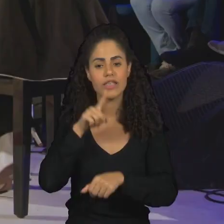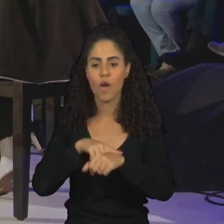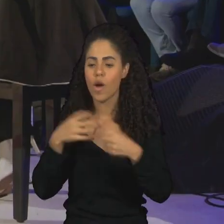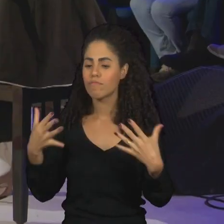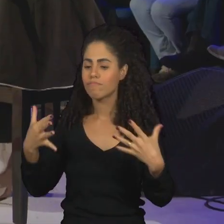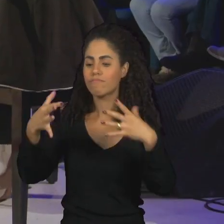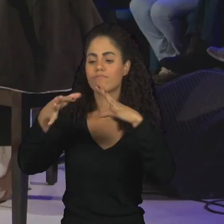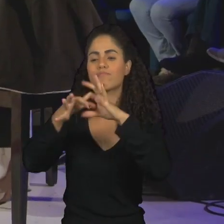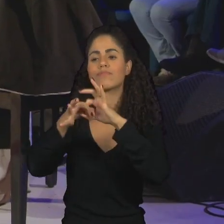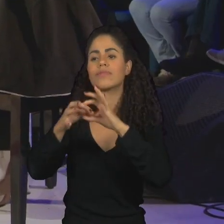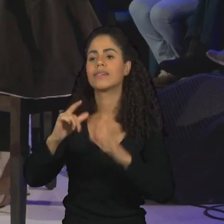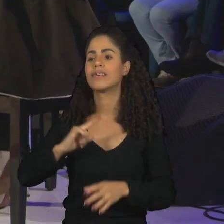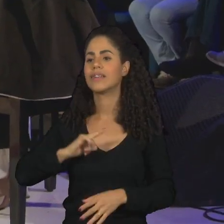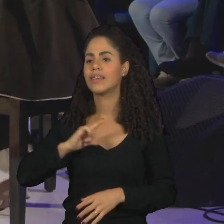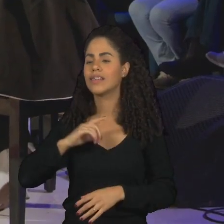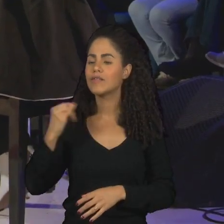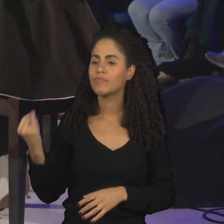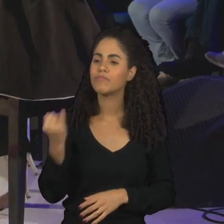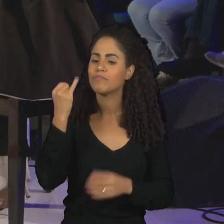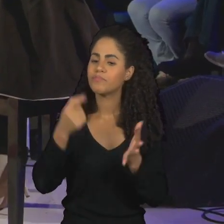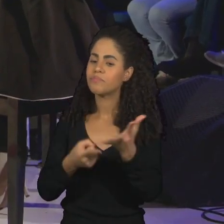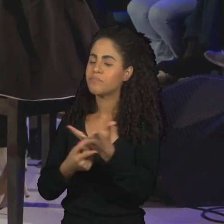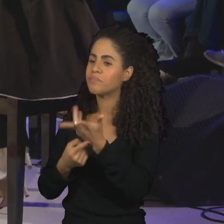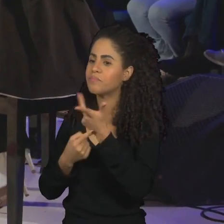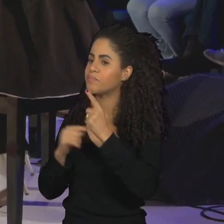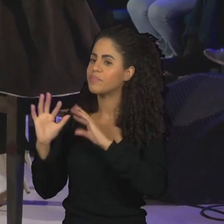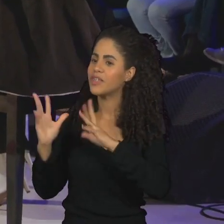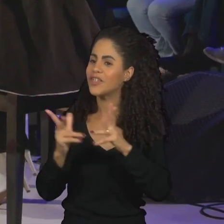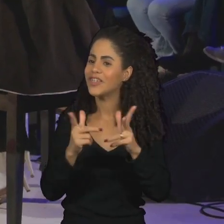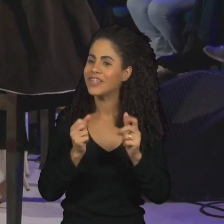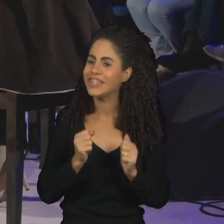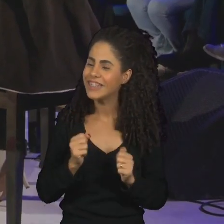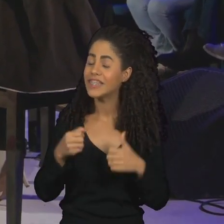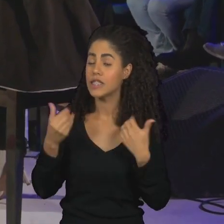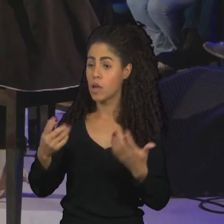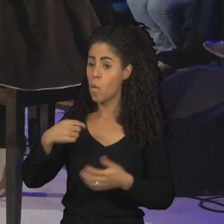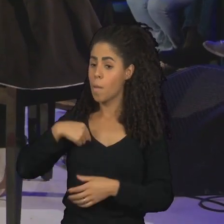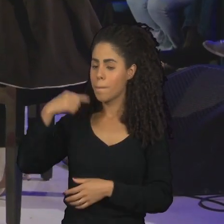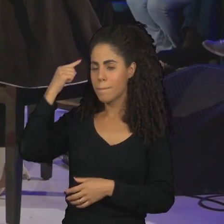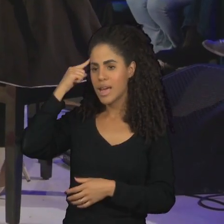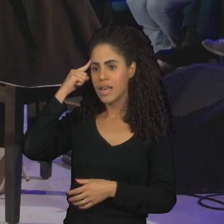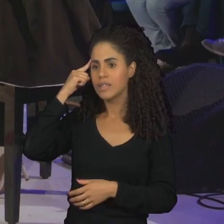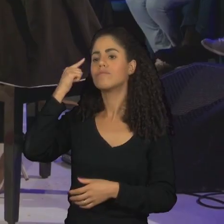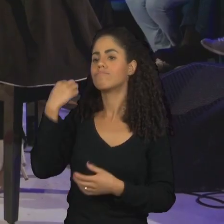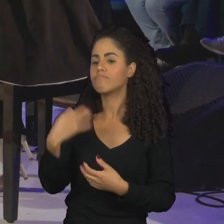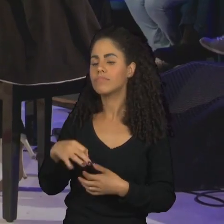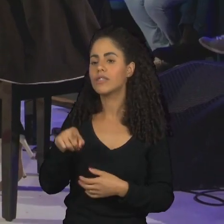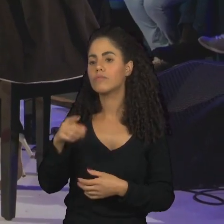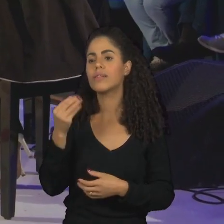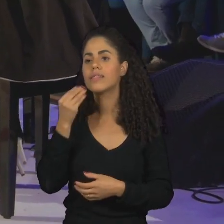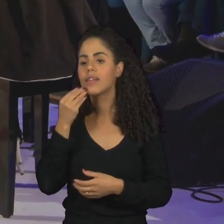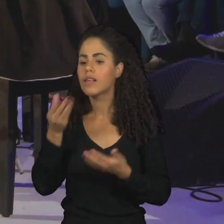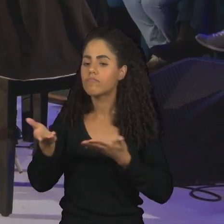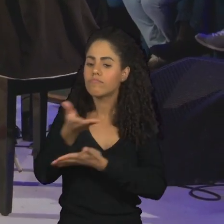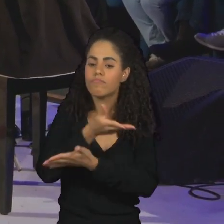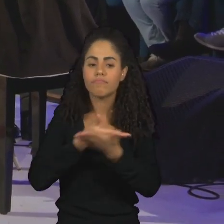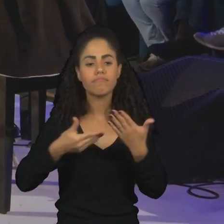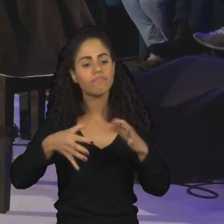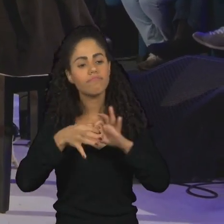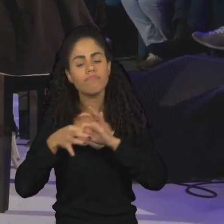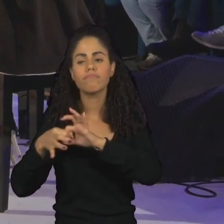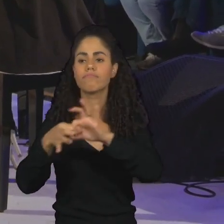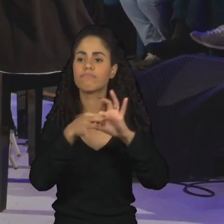que explode a arte para todo mundo, né? Então, assim, eu acho que tem muito de afinar, de se afinar. Relacionamento tem